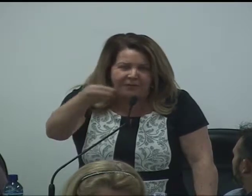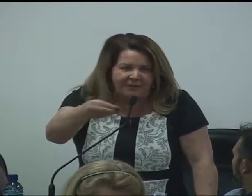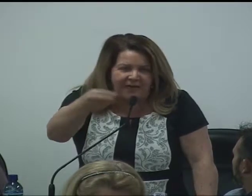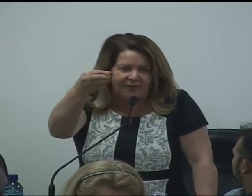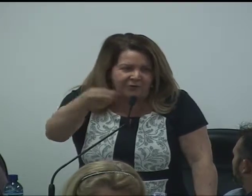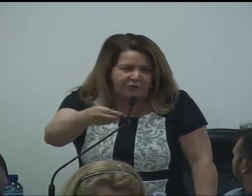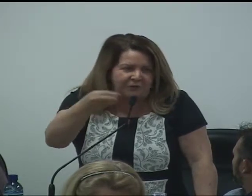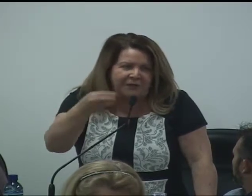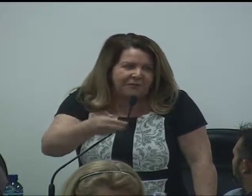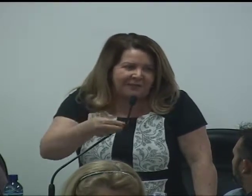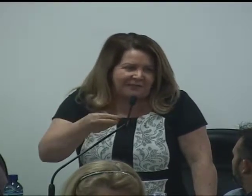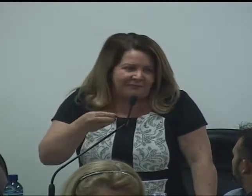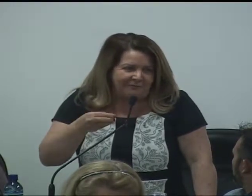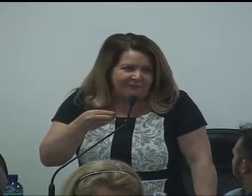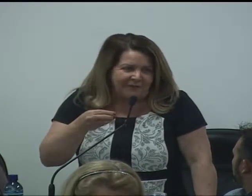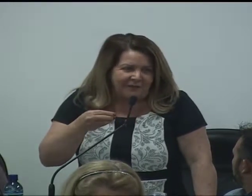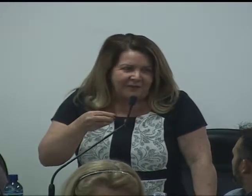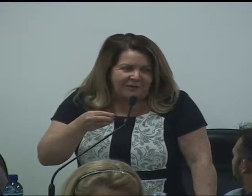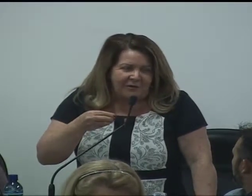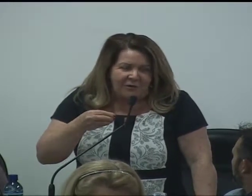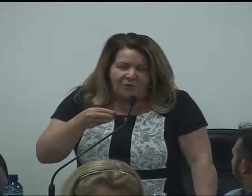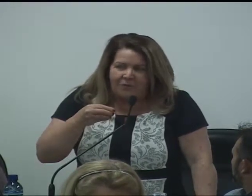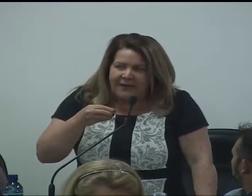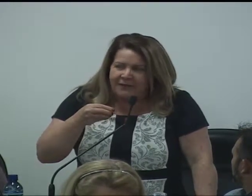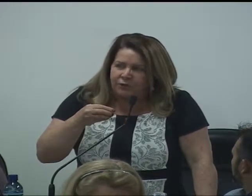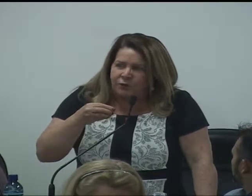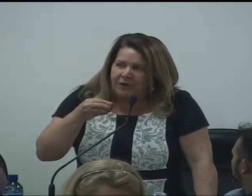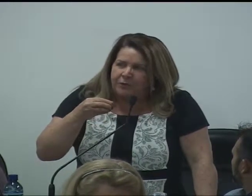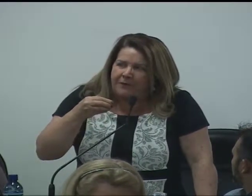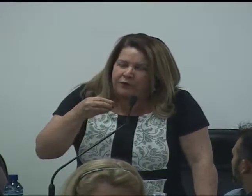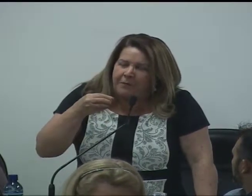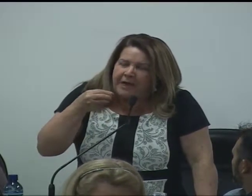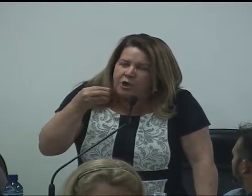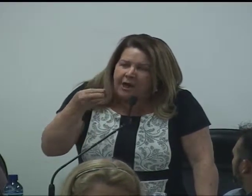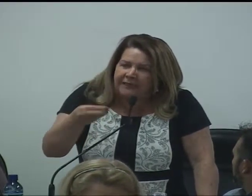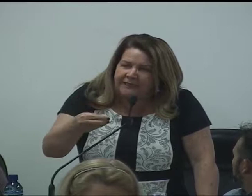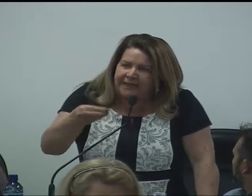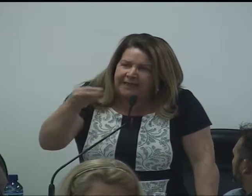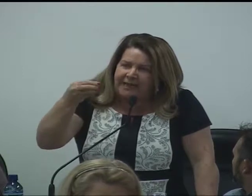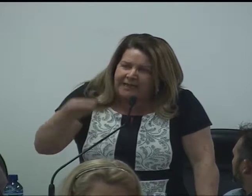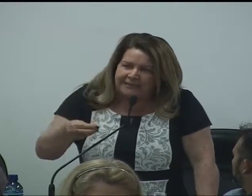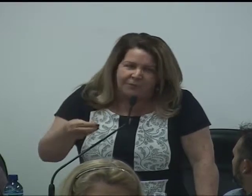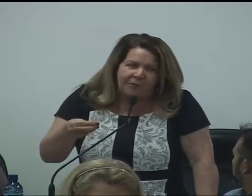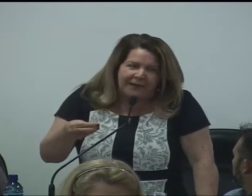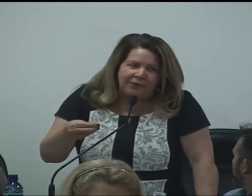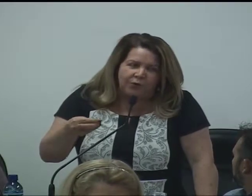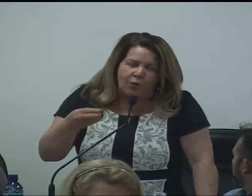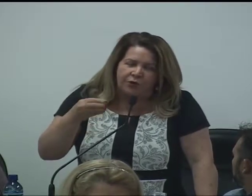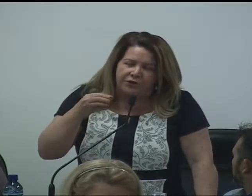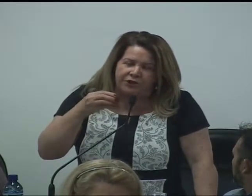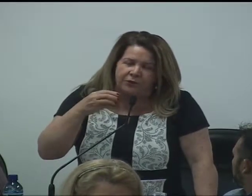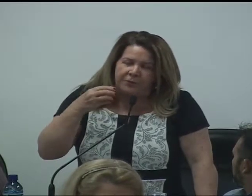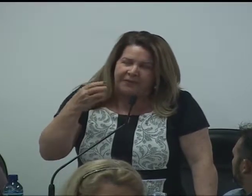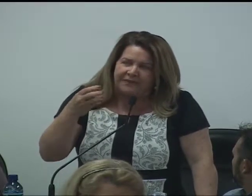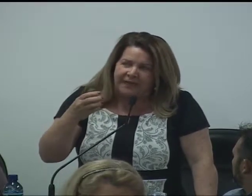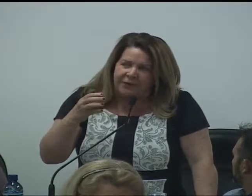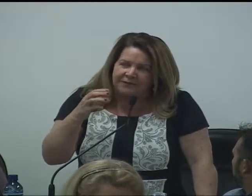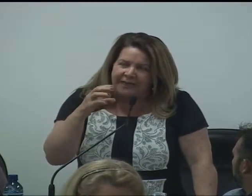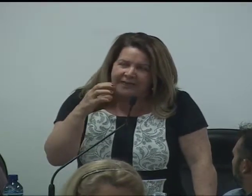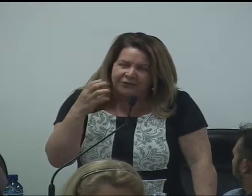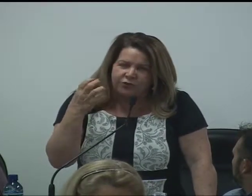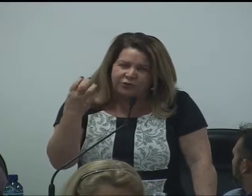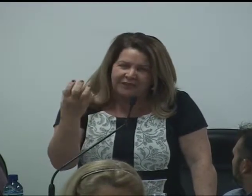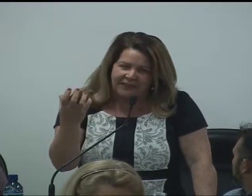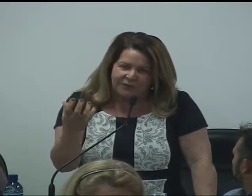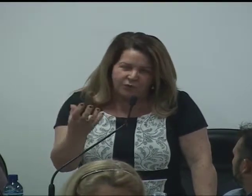tenha empresários vindo em Limeira. O momento melhor que tem é esse momento, onde o empresário